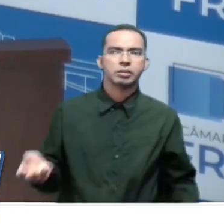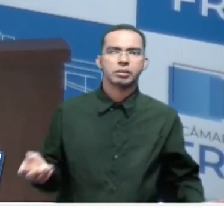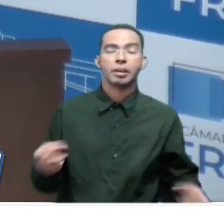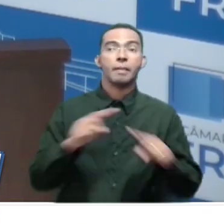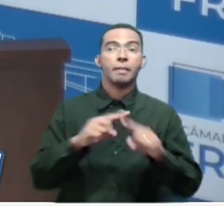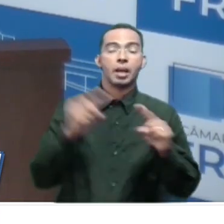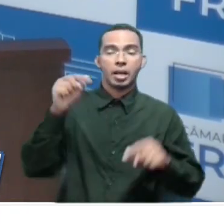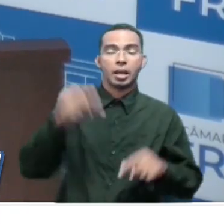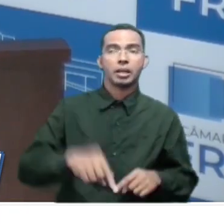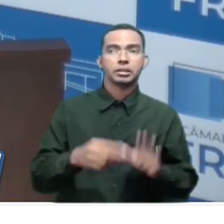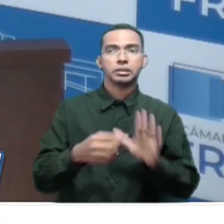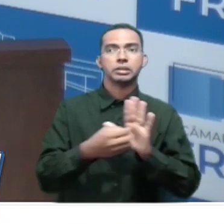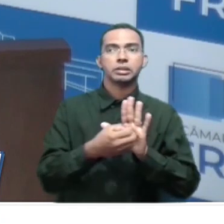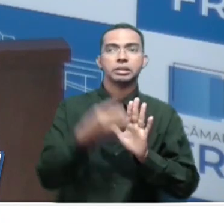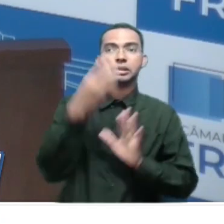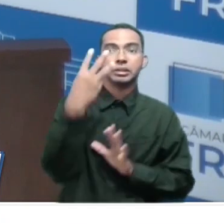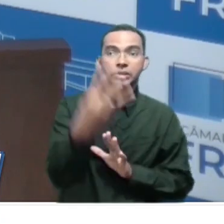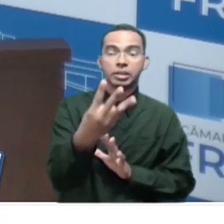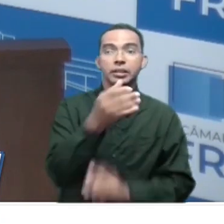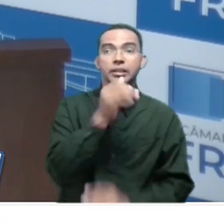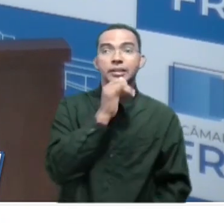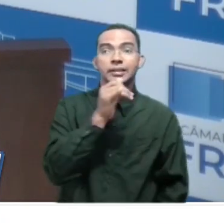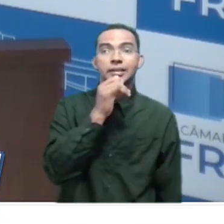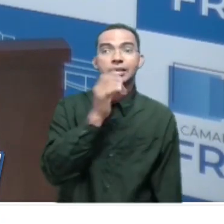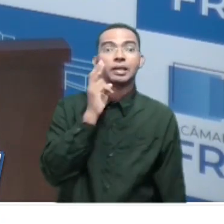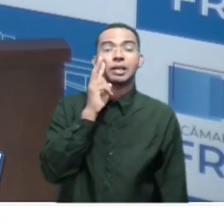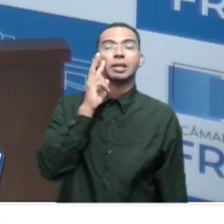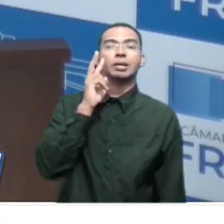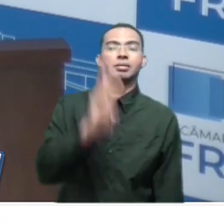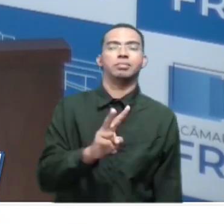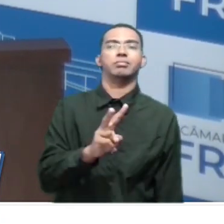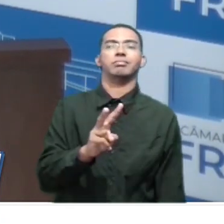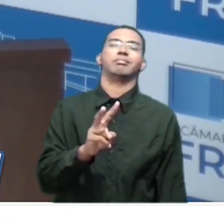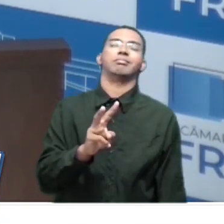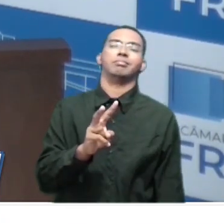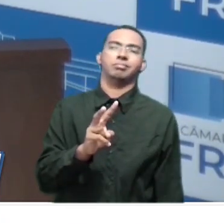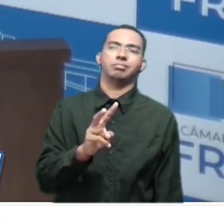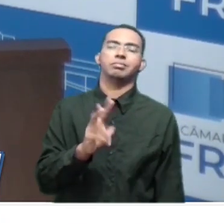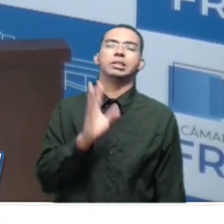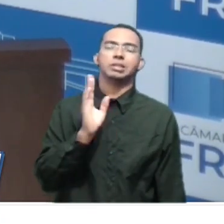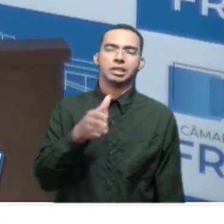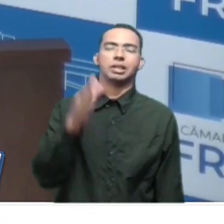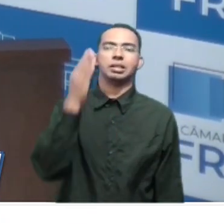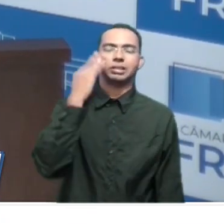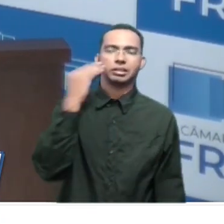estou citando 3 exemplos que eu vi e que eu assisti.